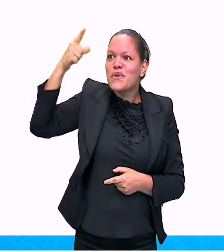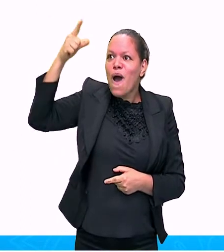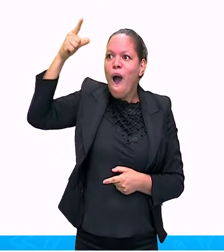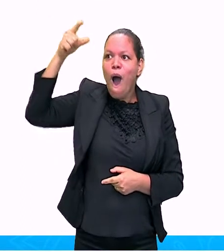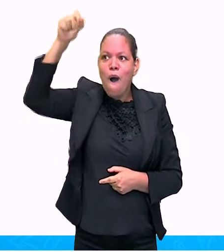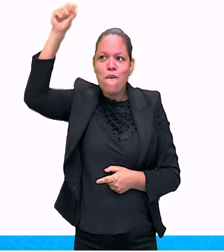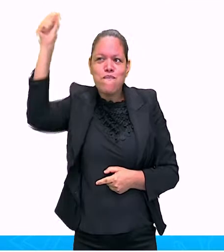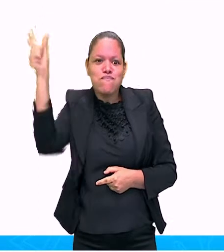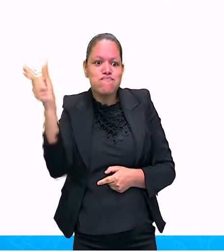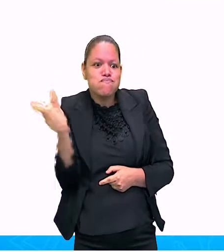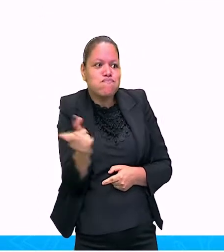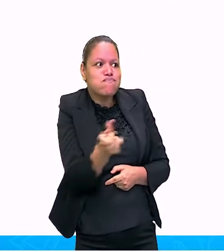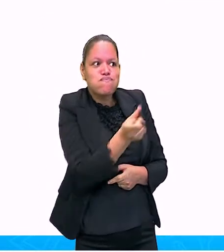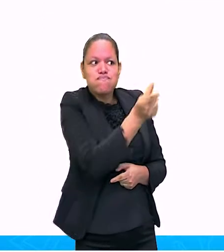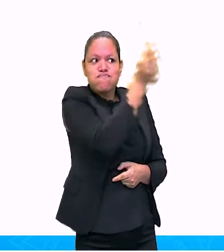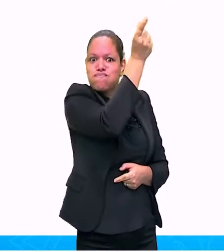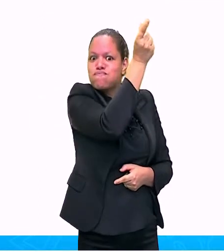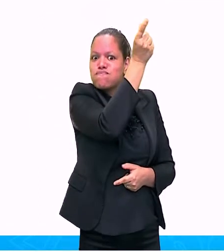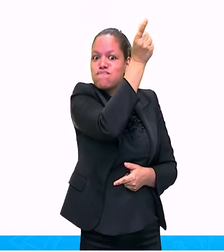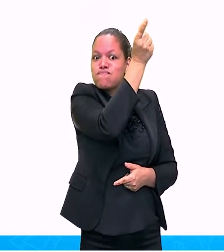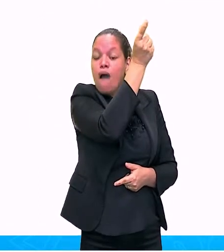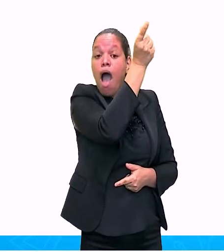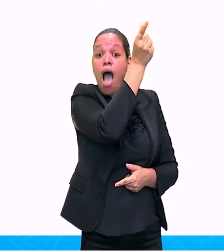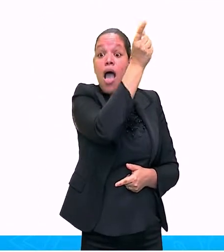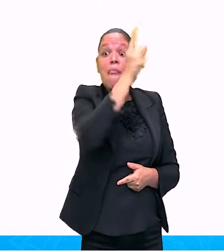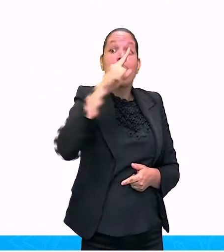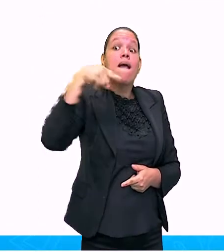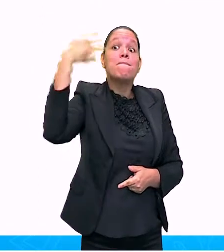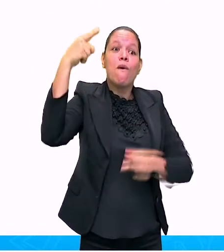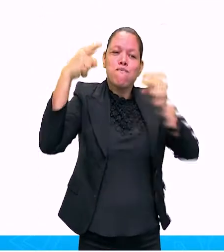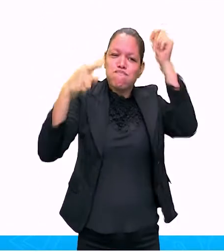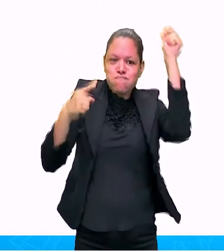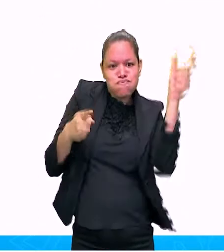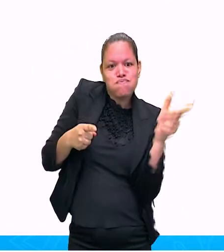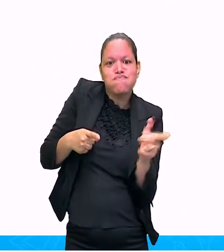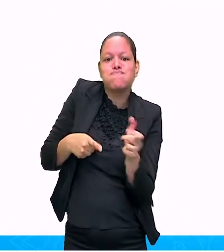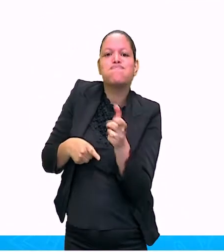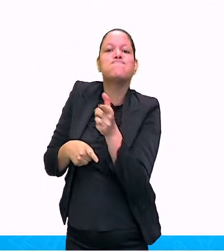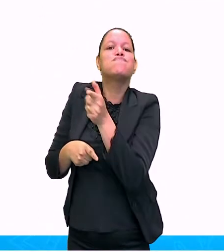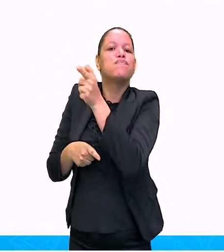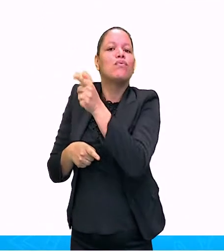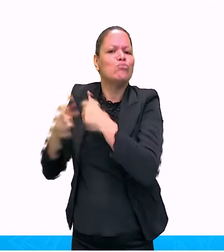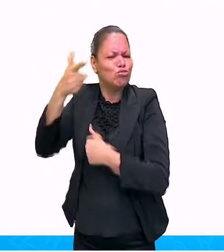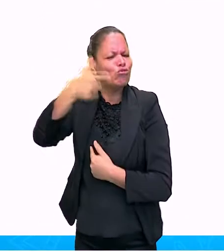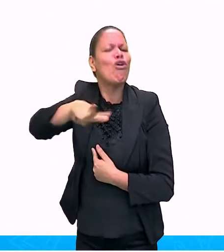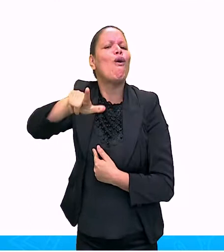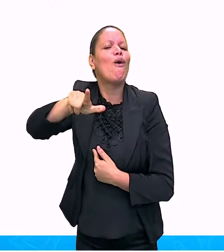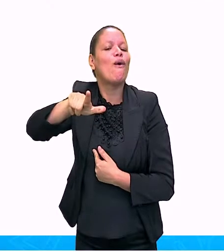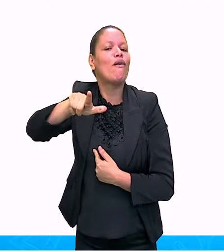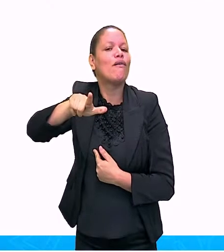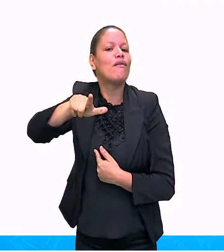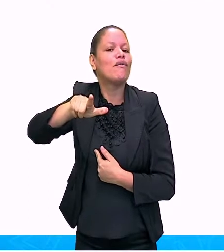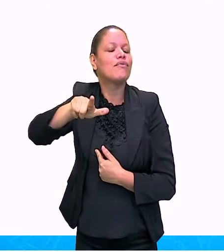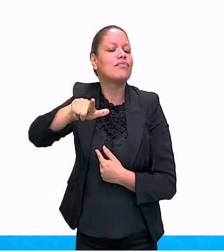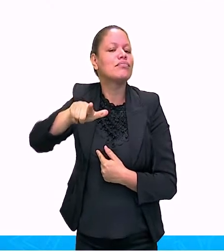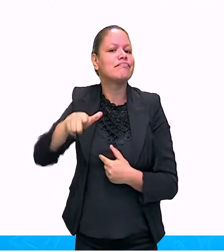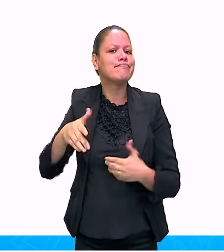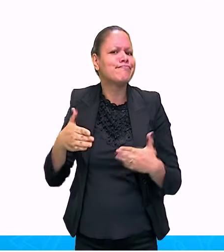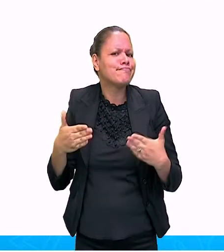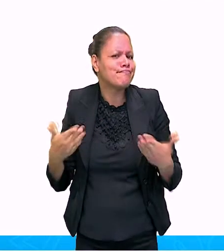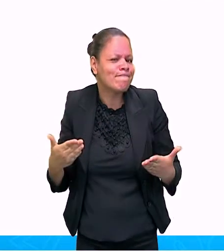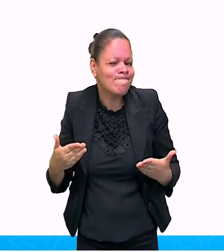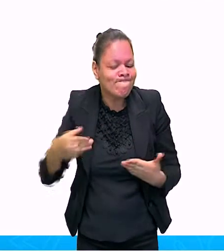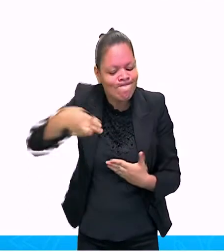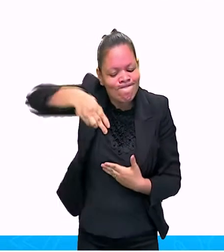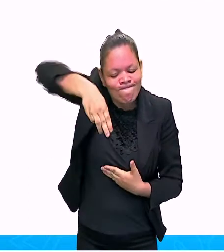percurso até o poente para então retornar pelo caminho inverso, a nascente.